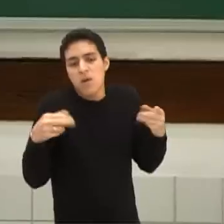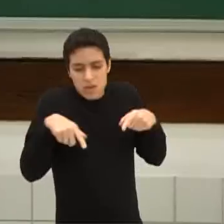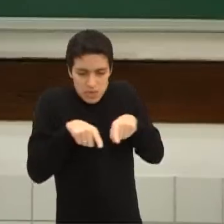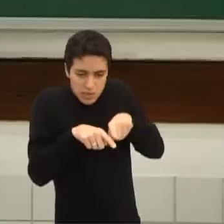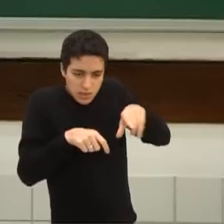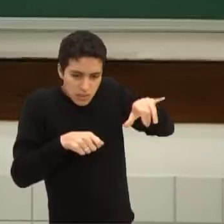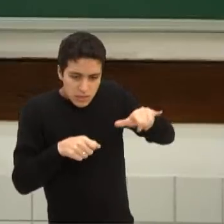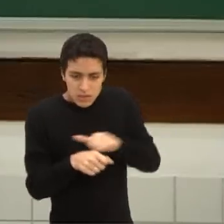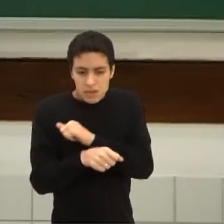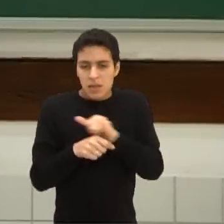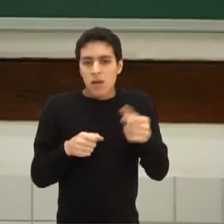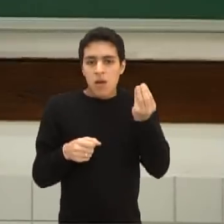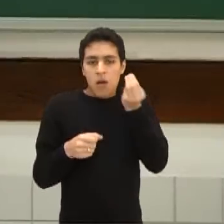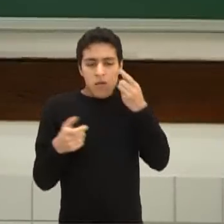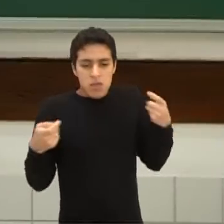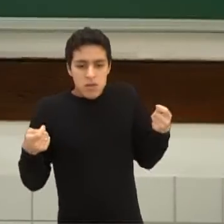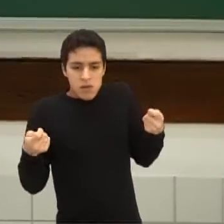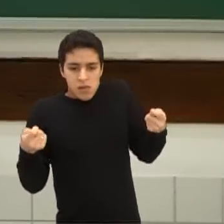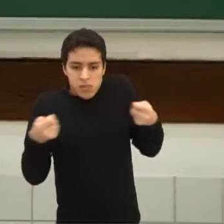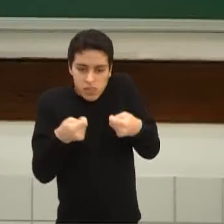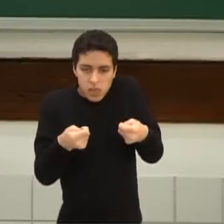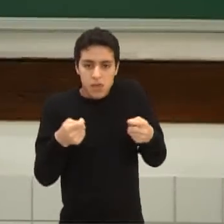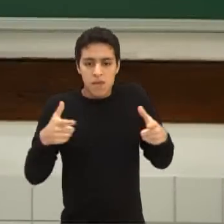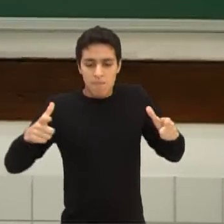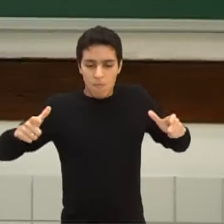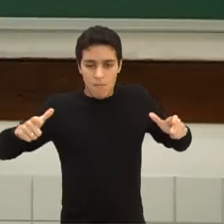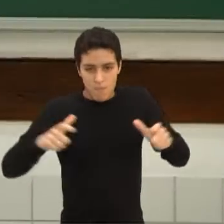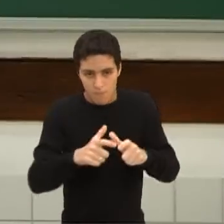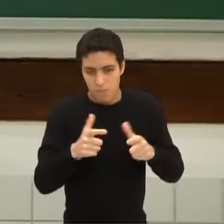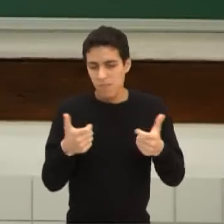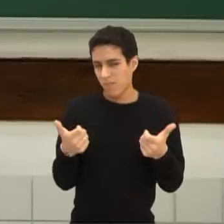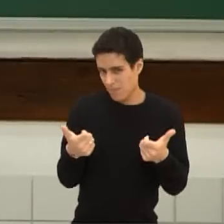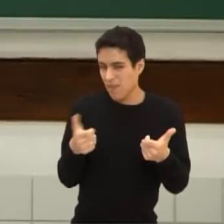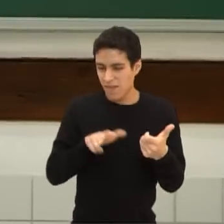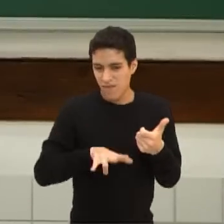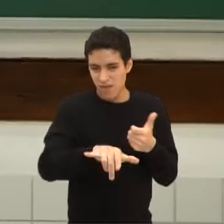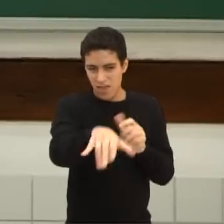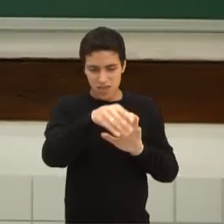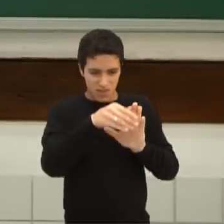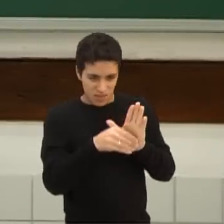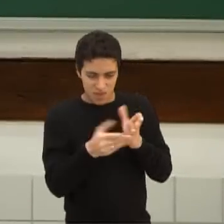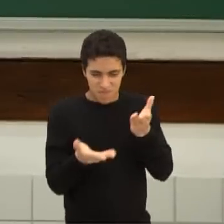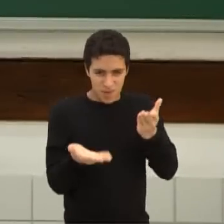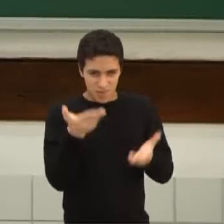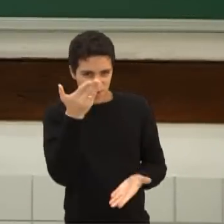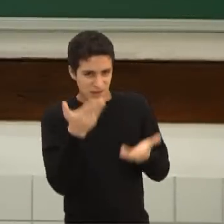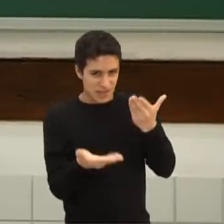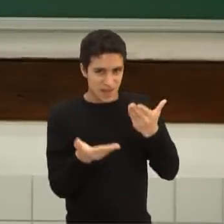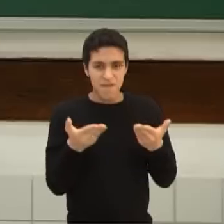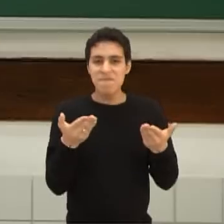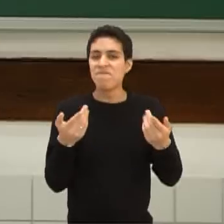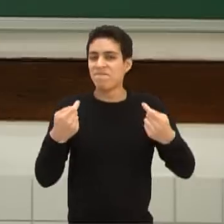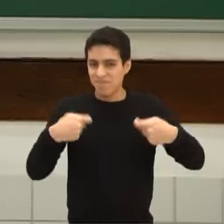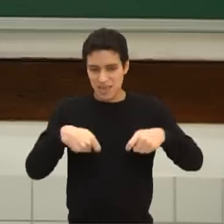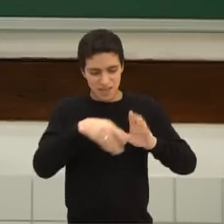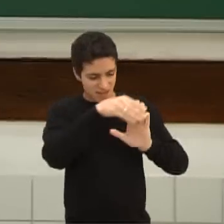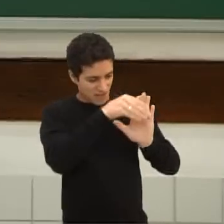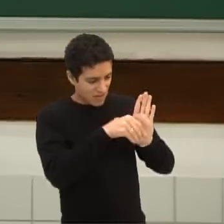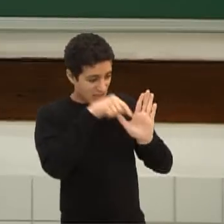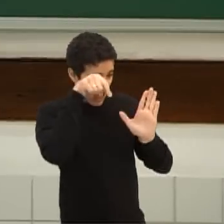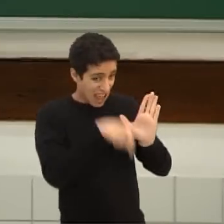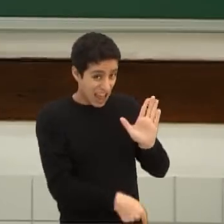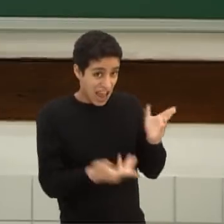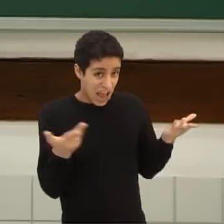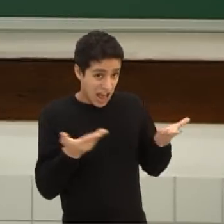também a redução quando nós diminuímos. Vai ter a ver com proporção, hein? Vamos precisar do conteúdo de